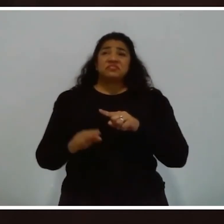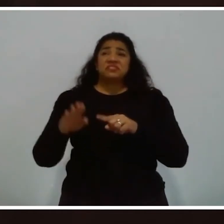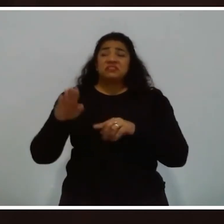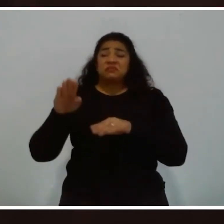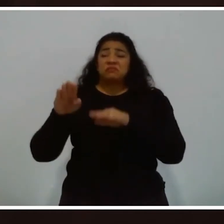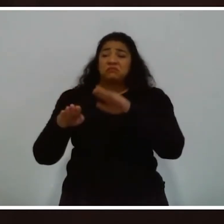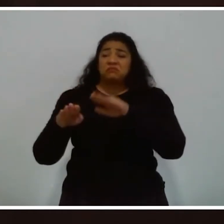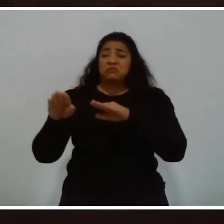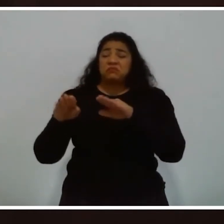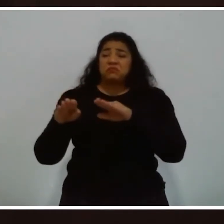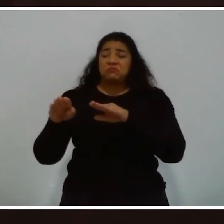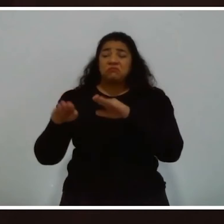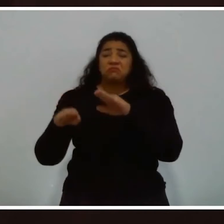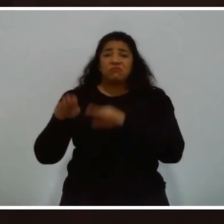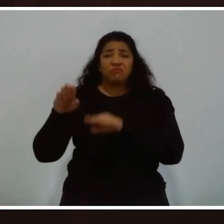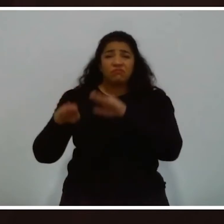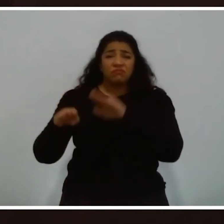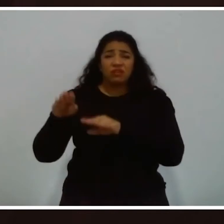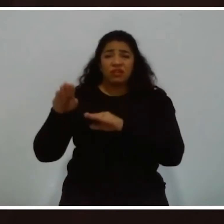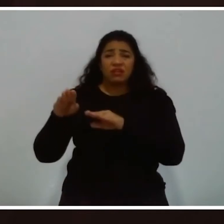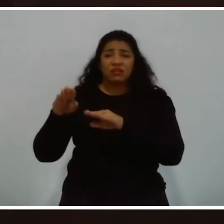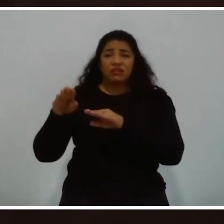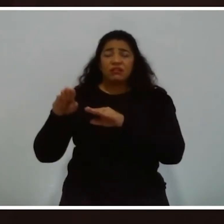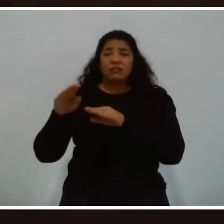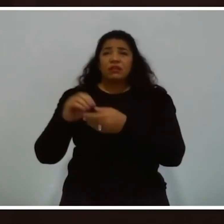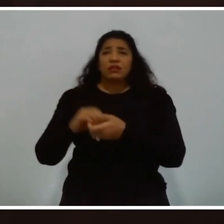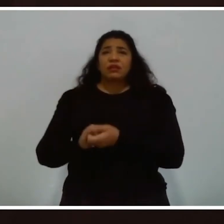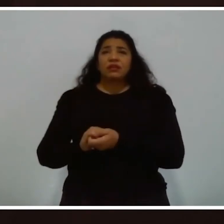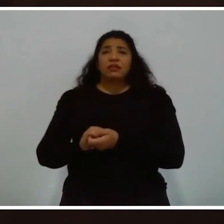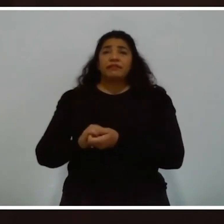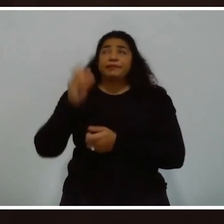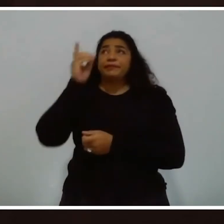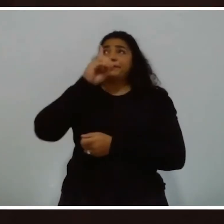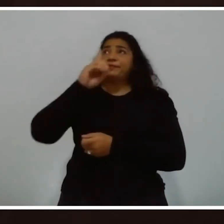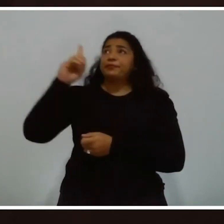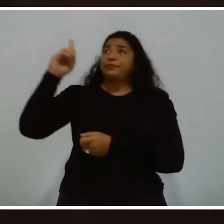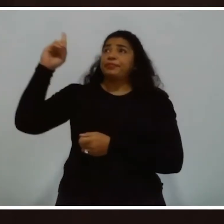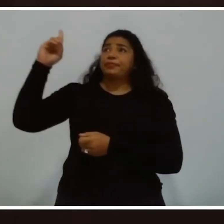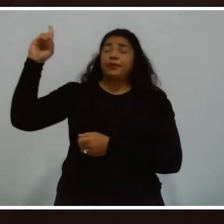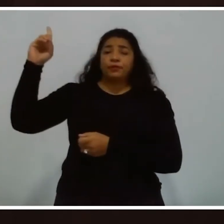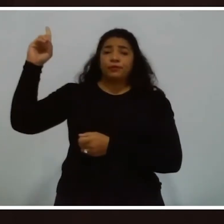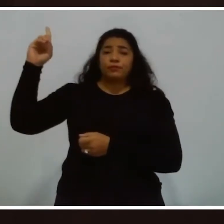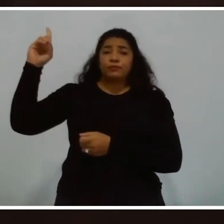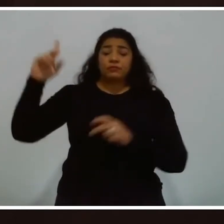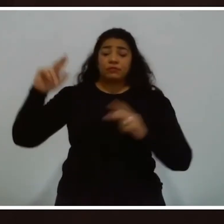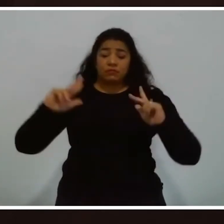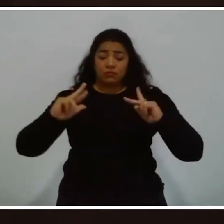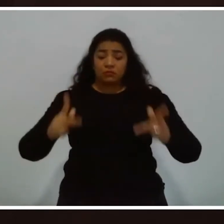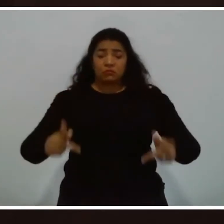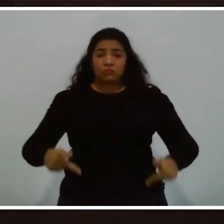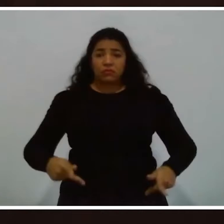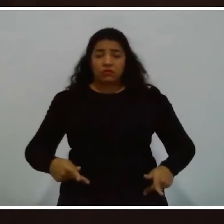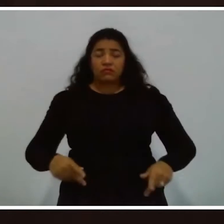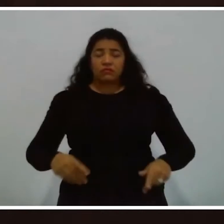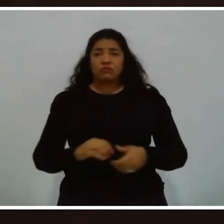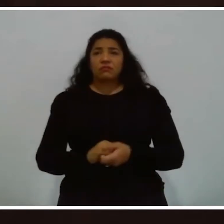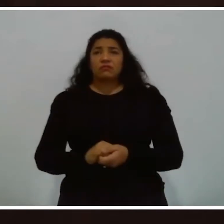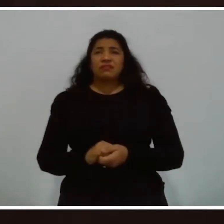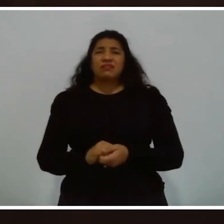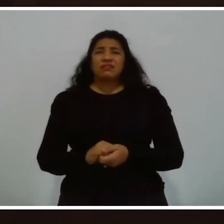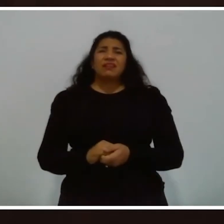Deus triuno, então ele inventou essa teoria, a teoria de que Jesus Cristo não